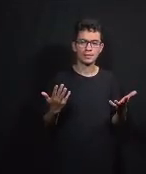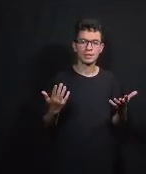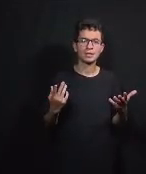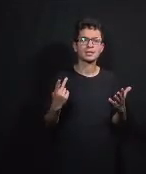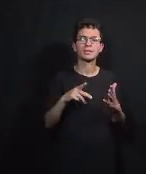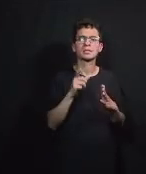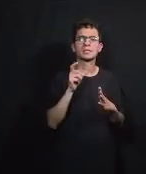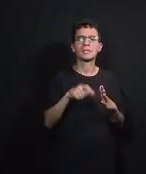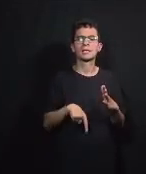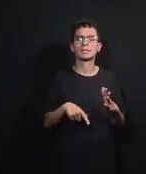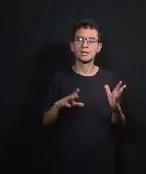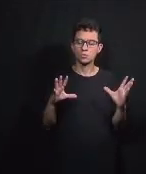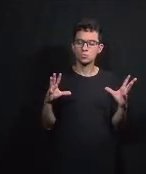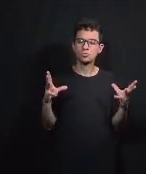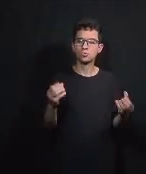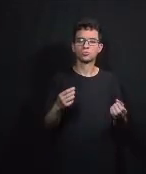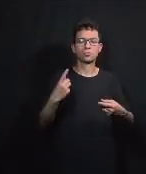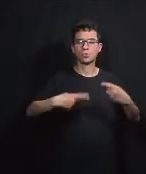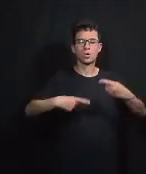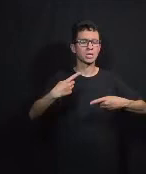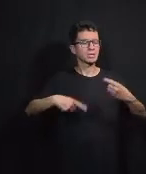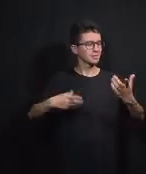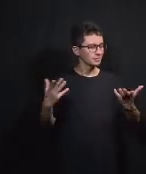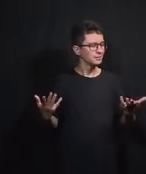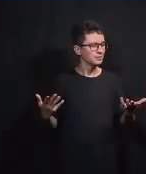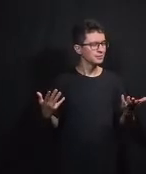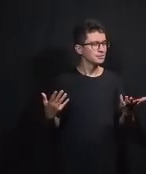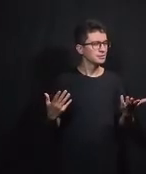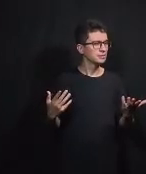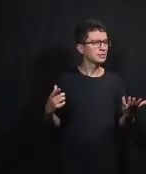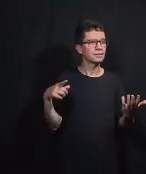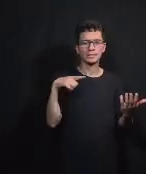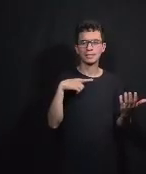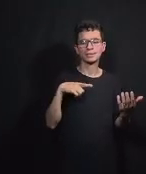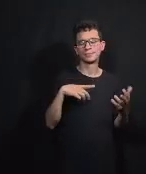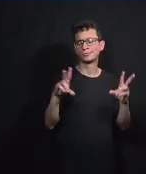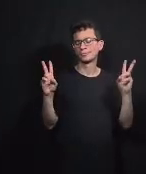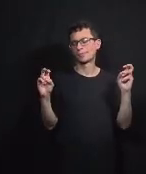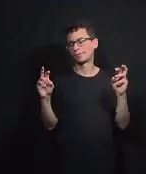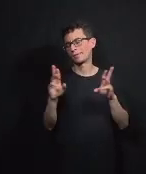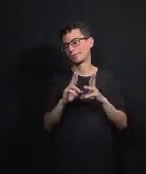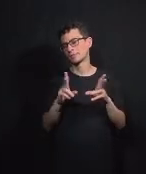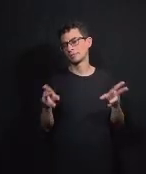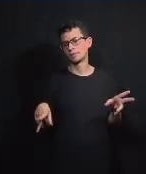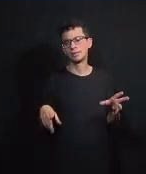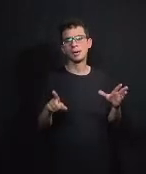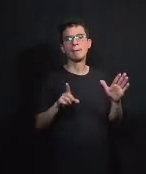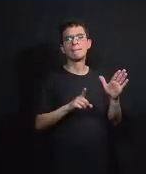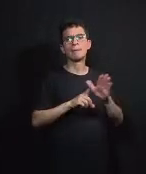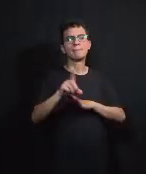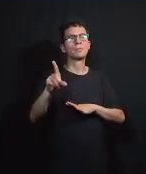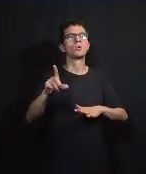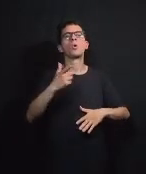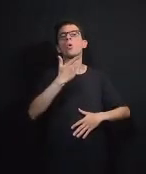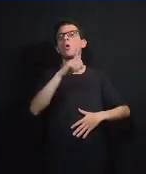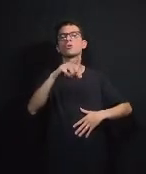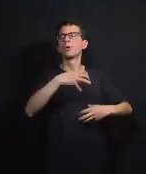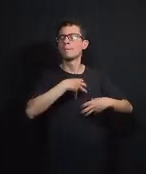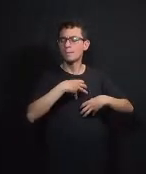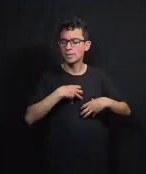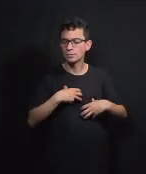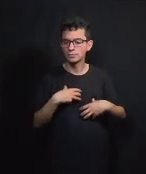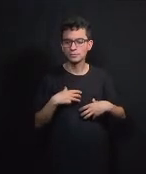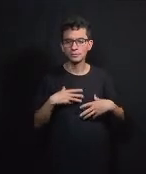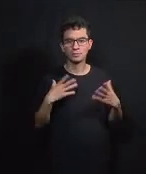esse embate político, essa discussão política, os temas, enfim? O senhor vê ali algum movimento